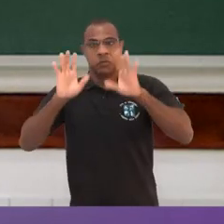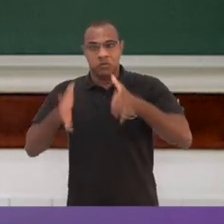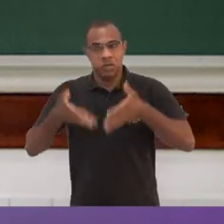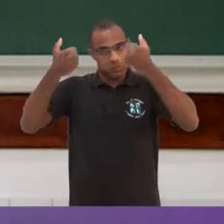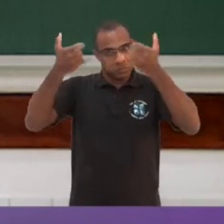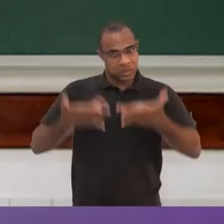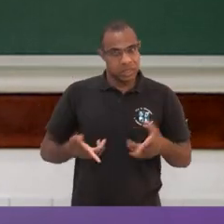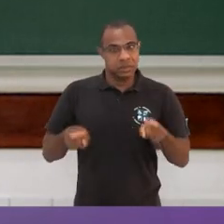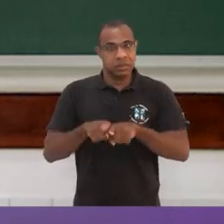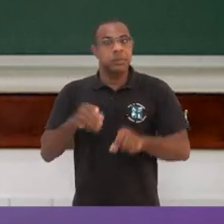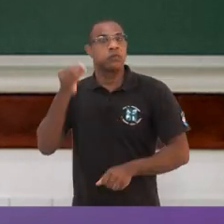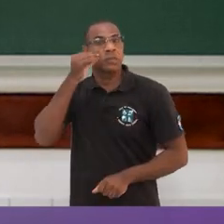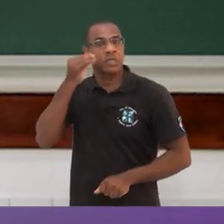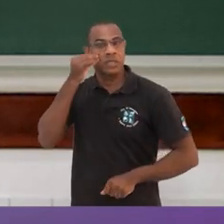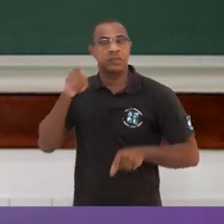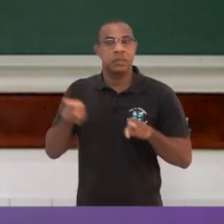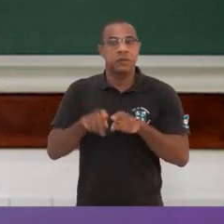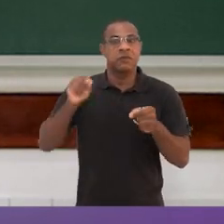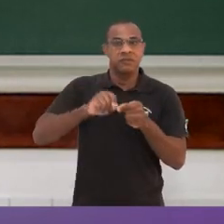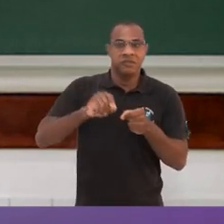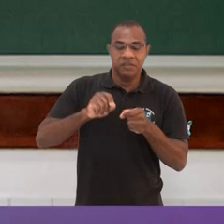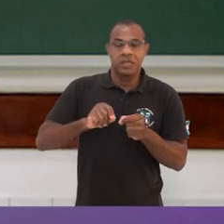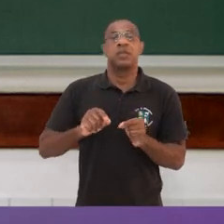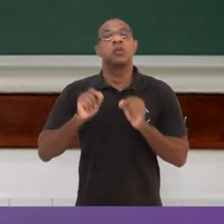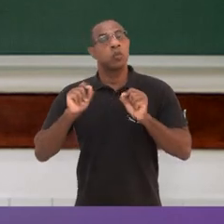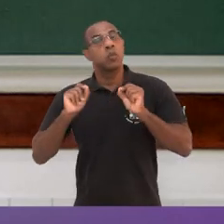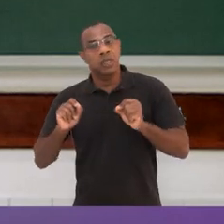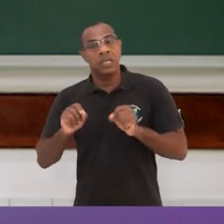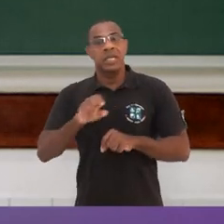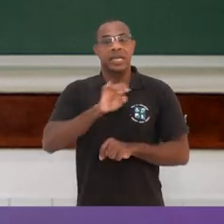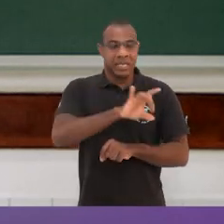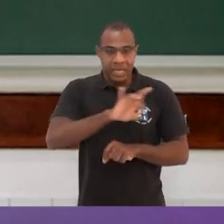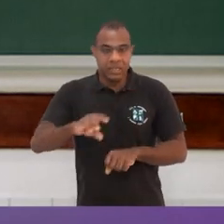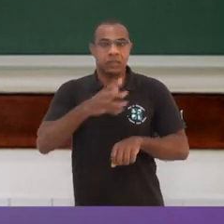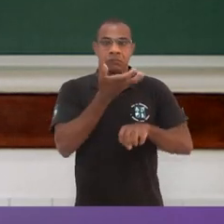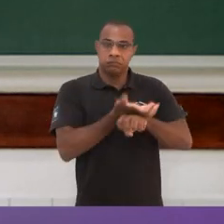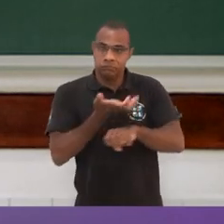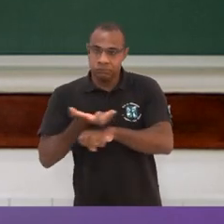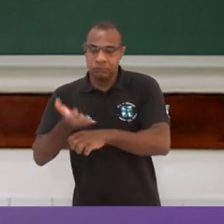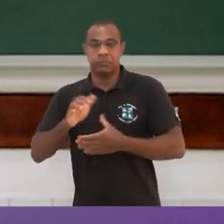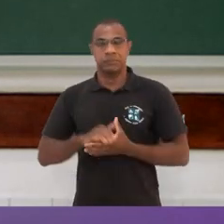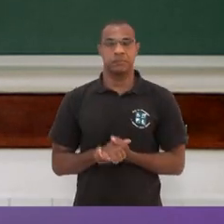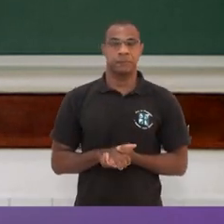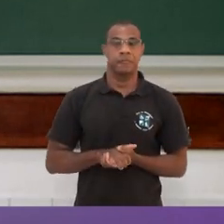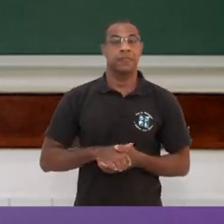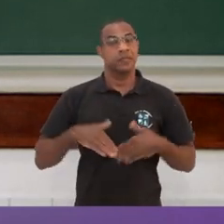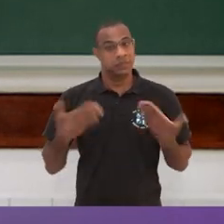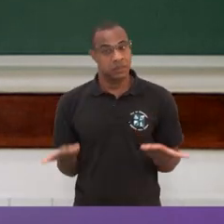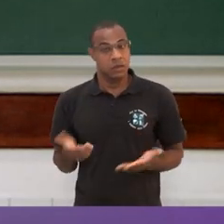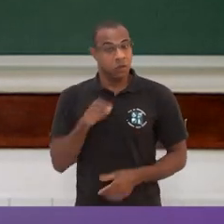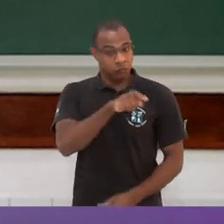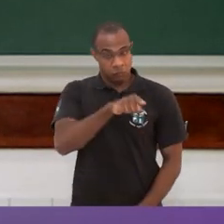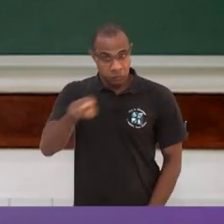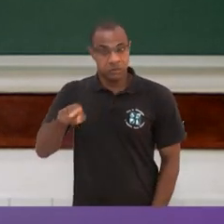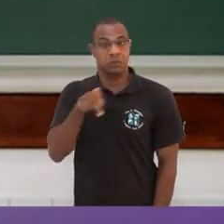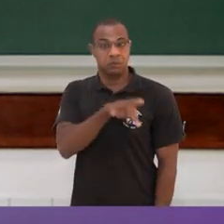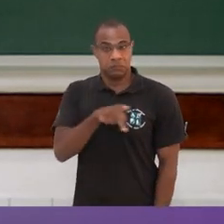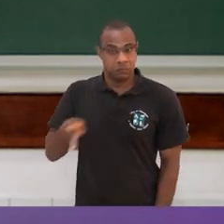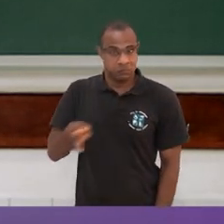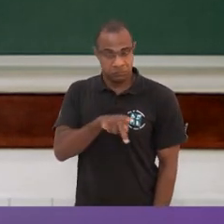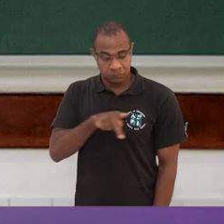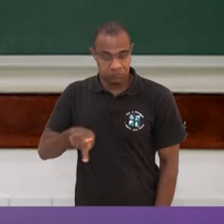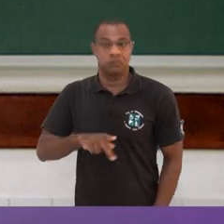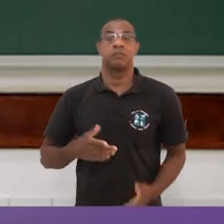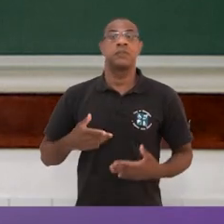tratados, experiências que serão realizadas em cada uma das disciplinas. Você,